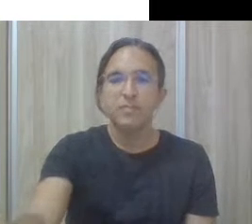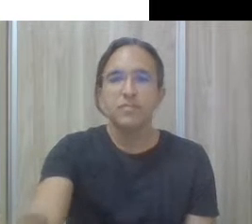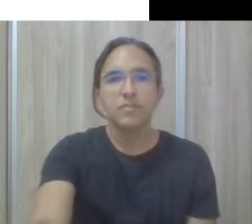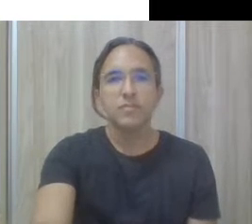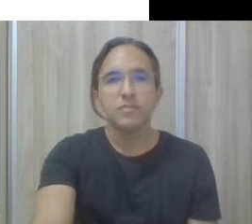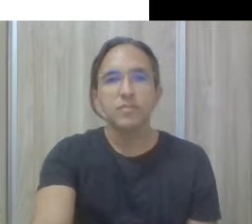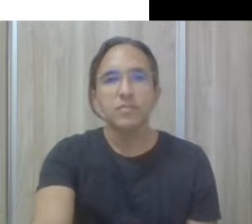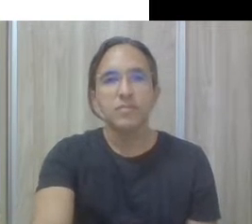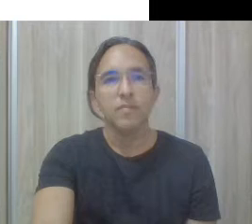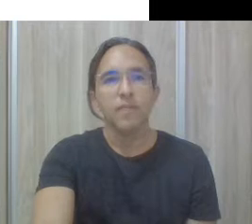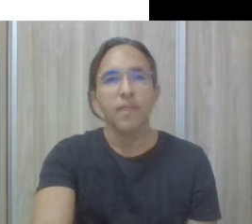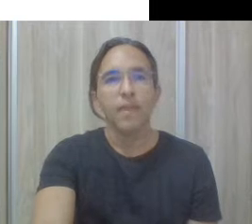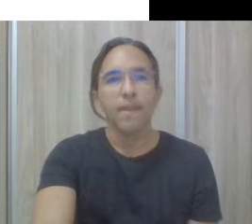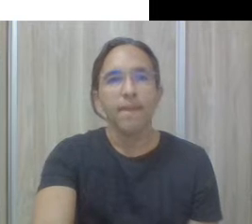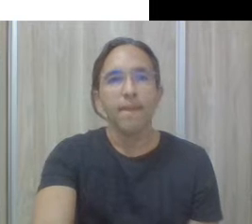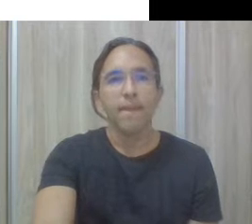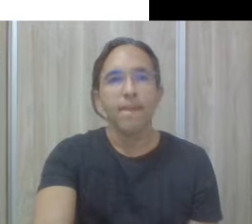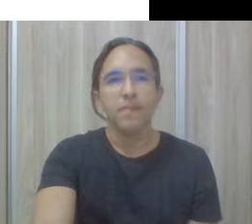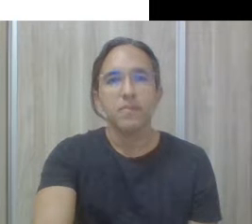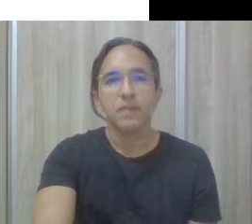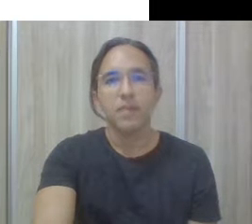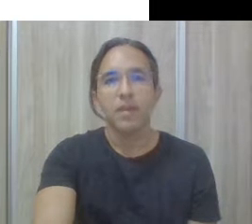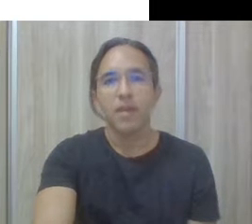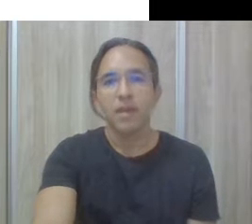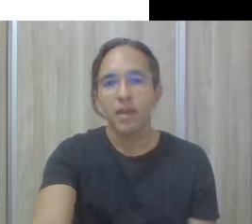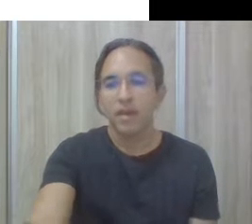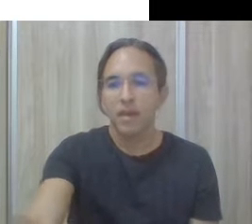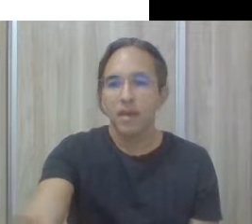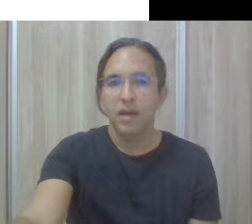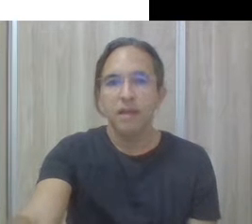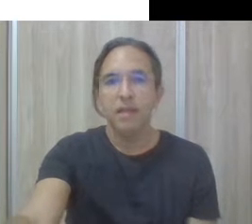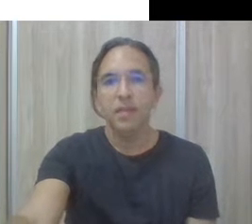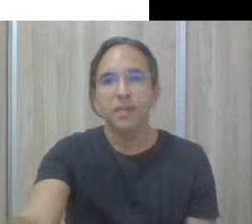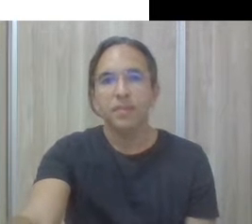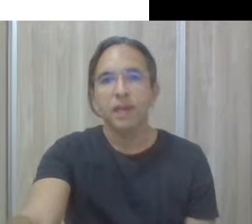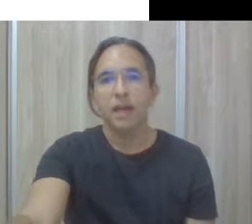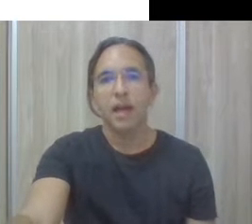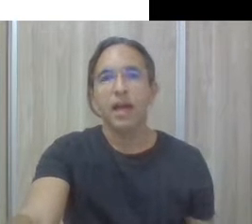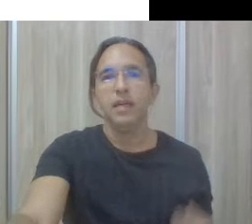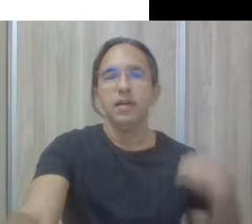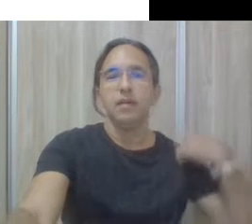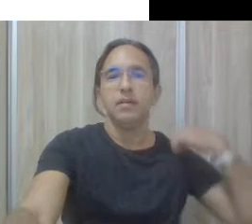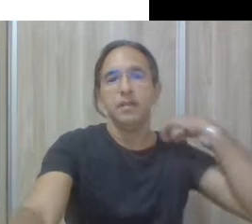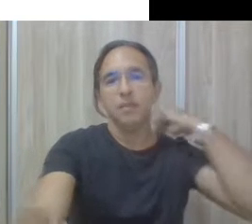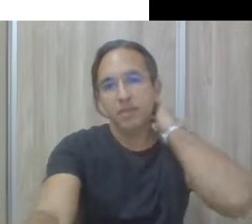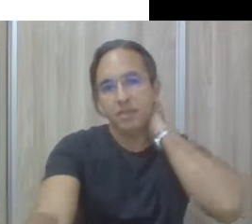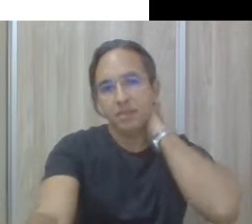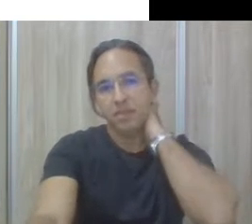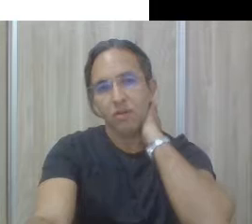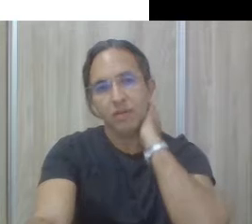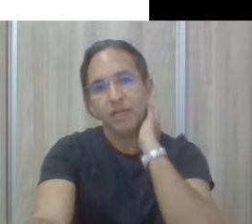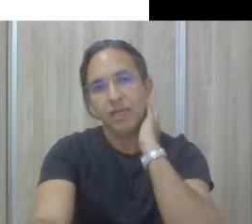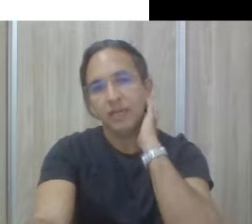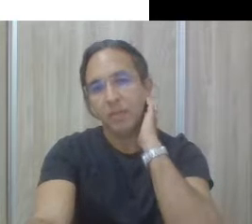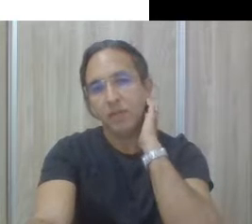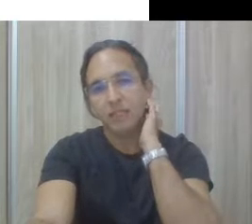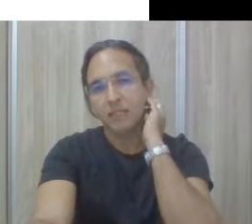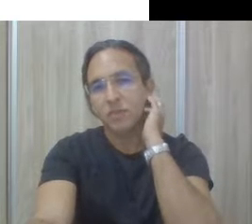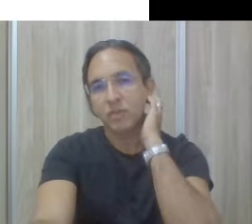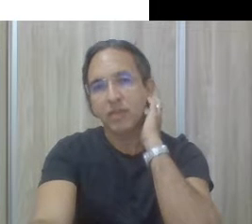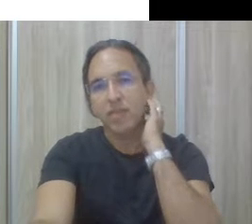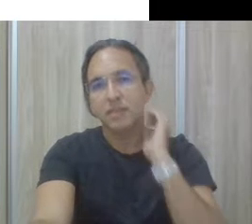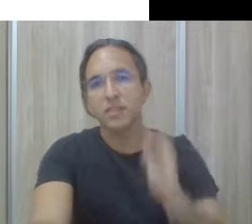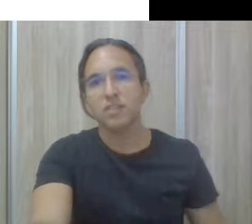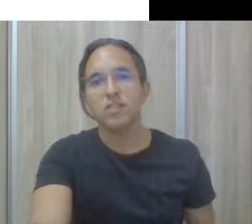Aí, Aí, ó, depois desses conceitos, depois